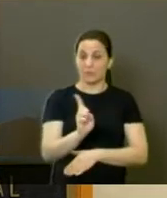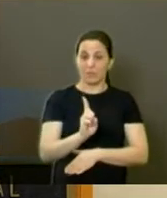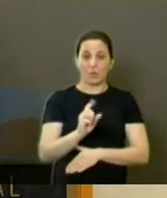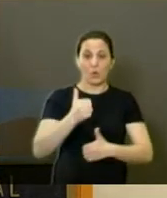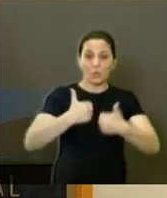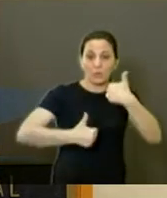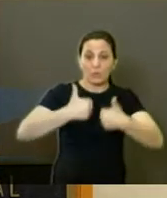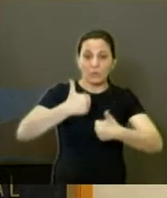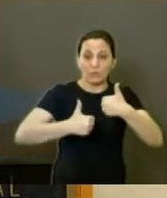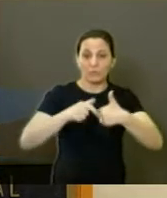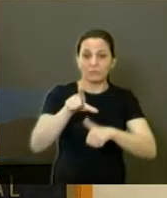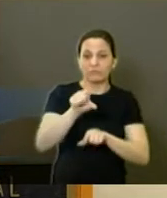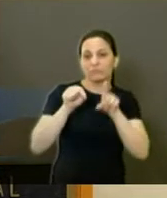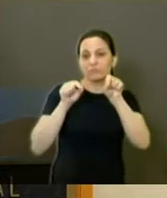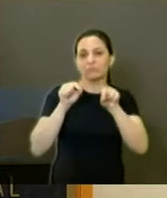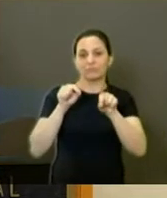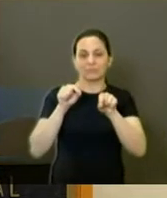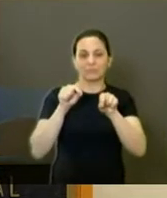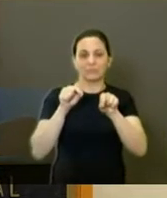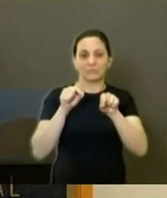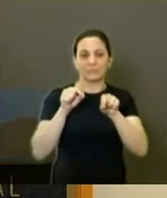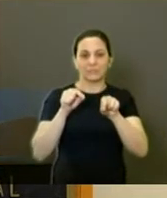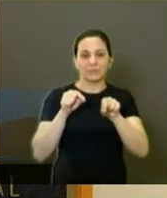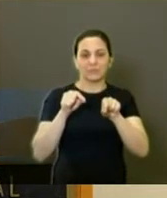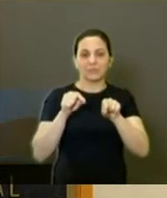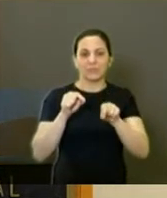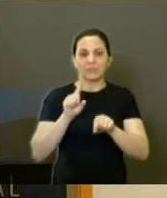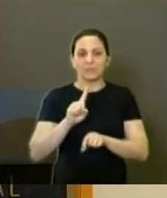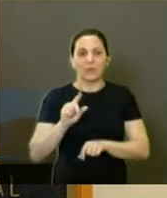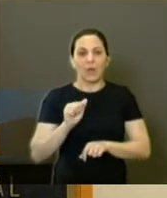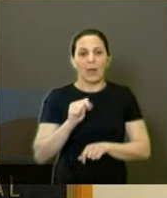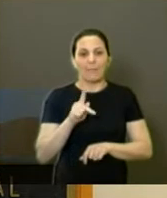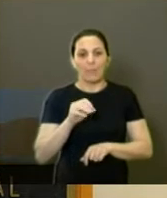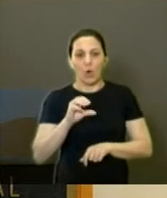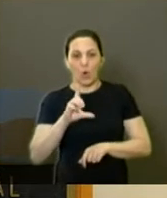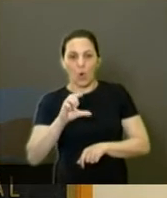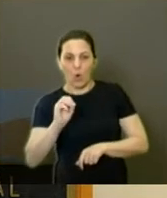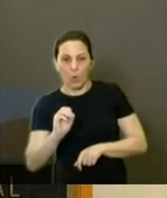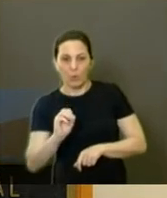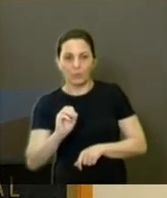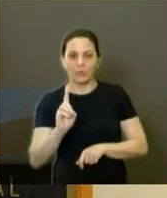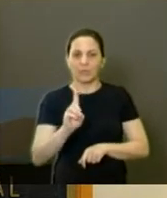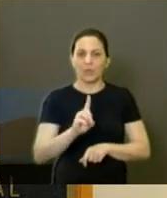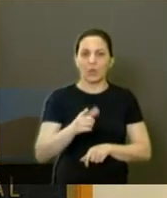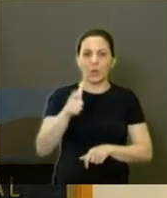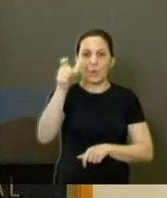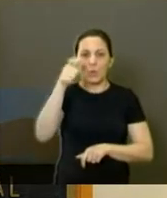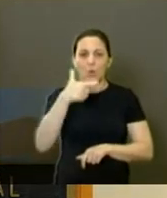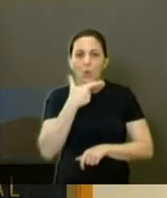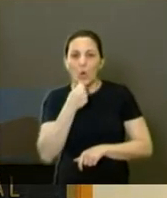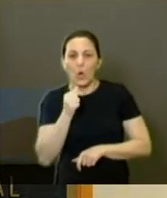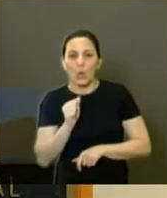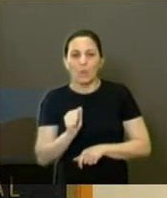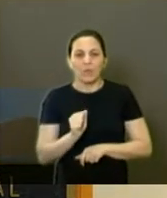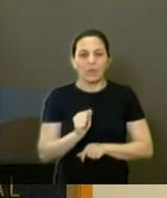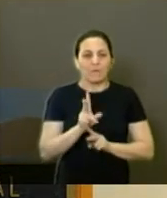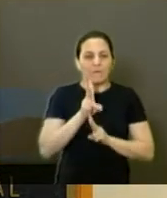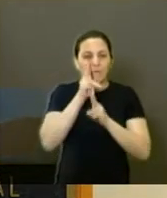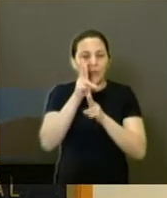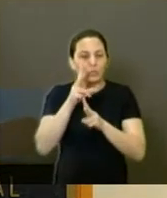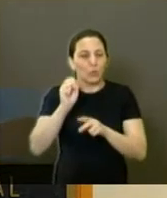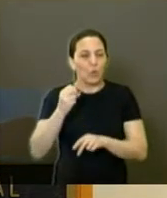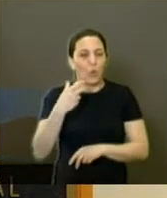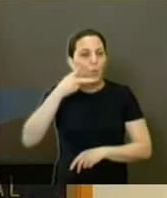de seleção. Não é um Apolo. Não é um homem poderoso ou um político que